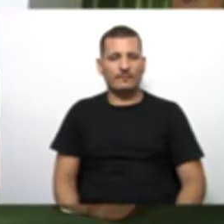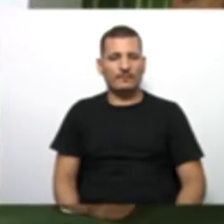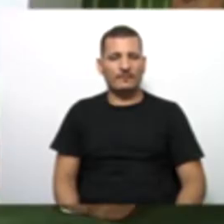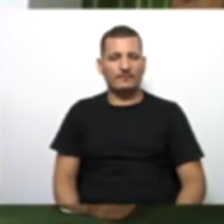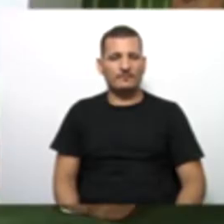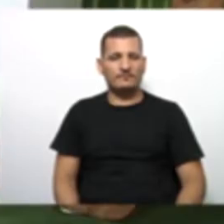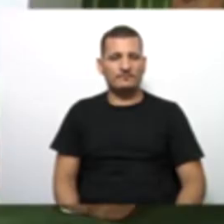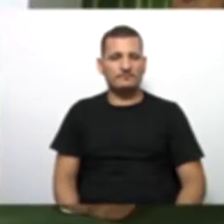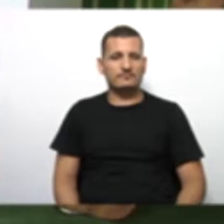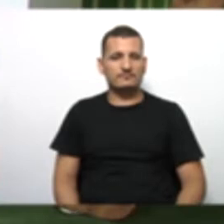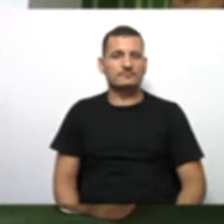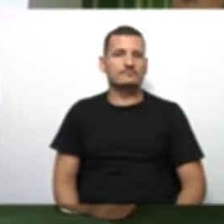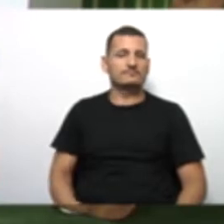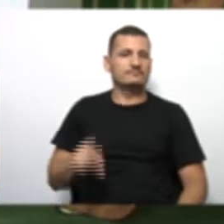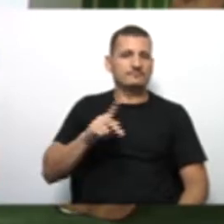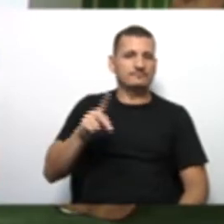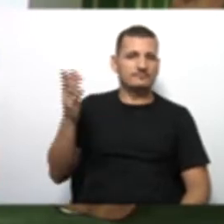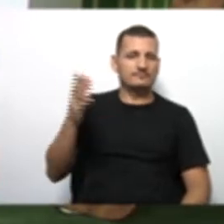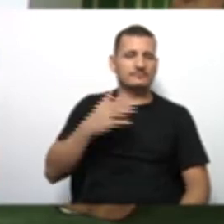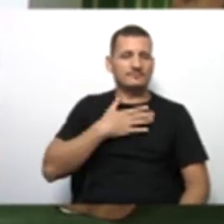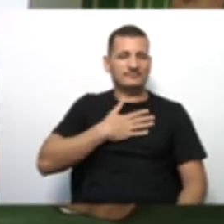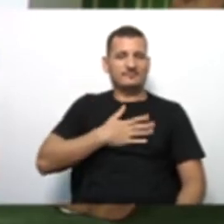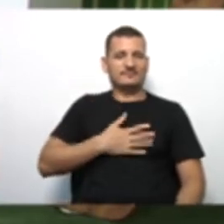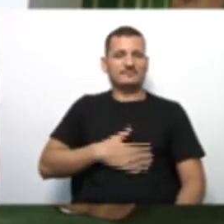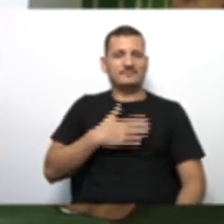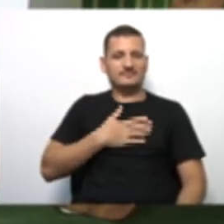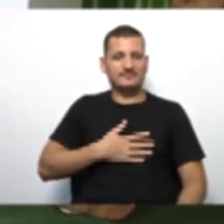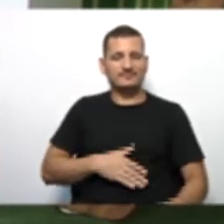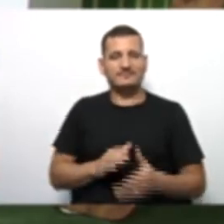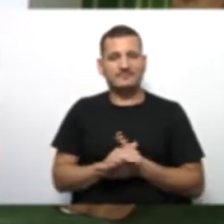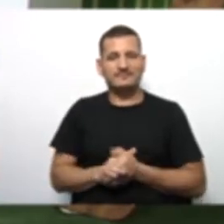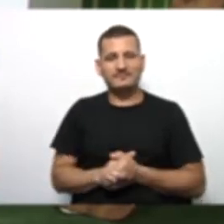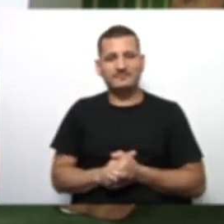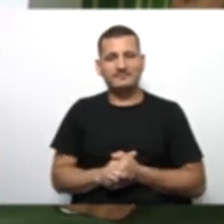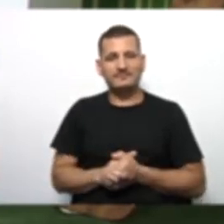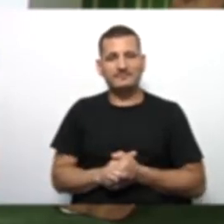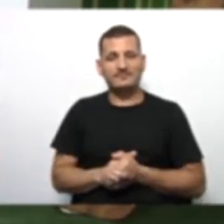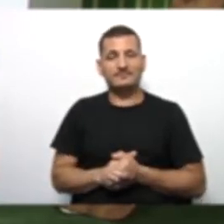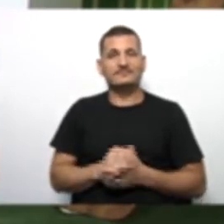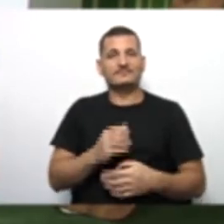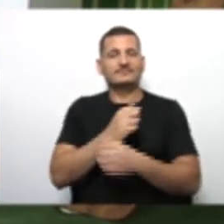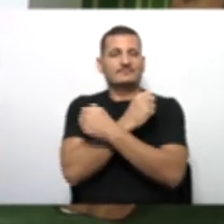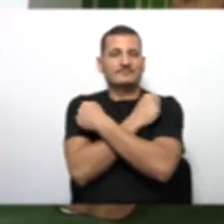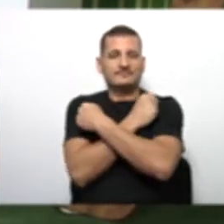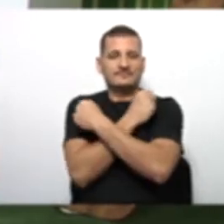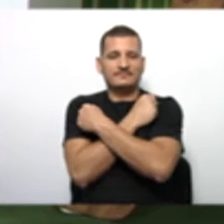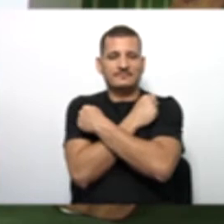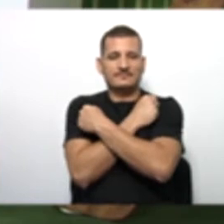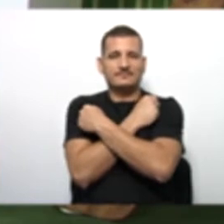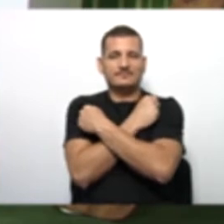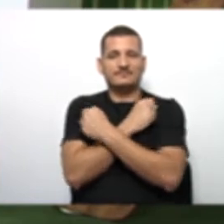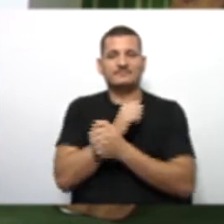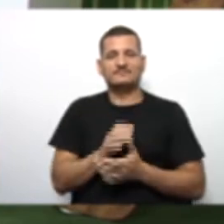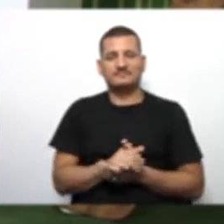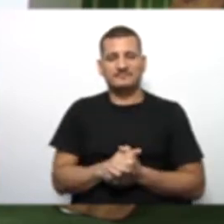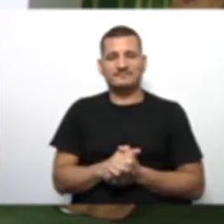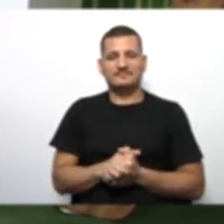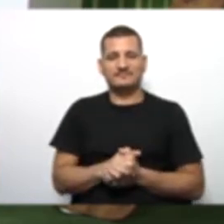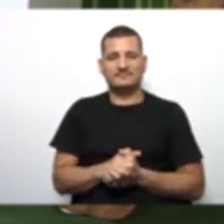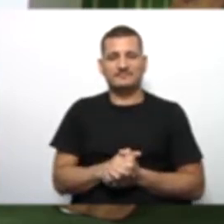no papel, aquilo que está sendo produzido, você vai conseguir ser um gerente de projeto de excelência, com certeza,